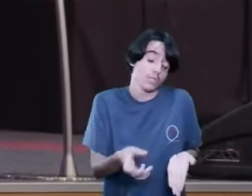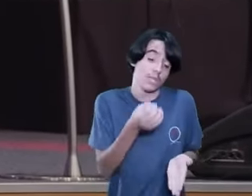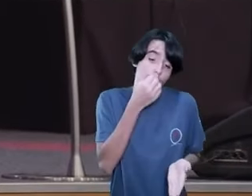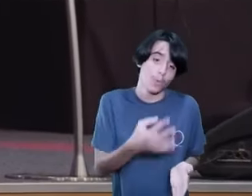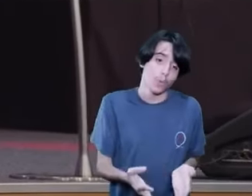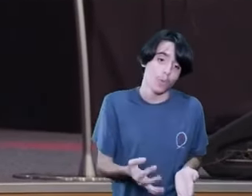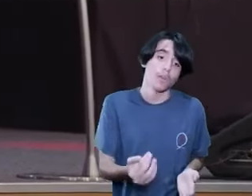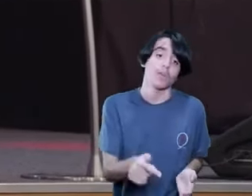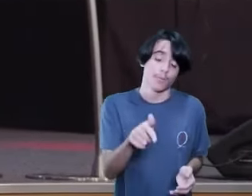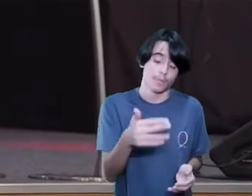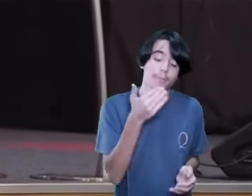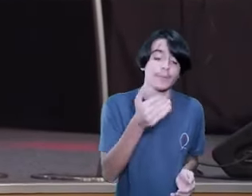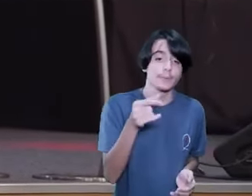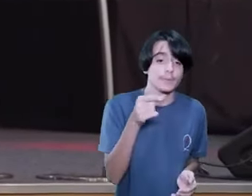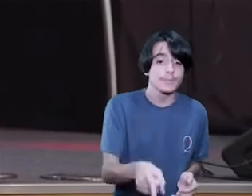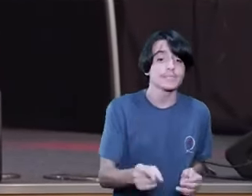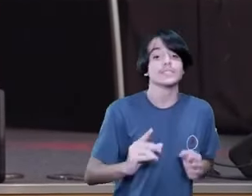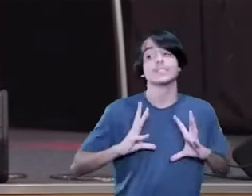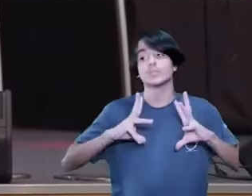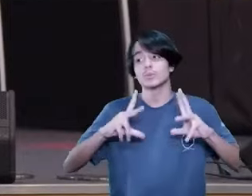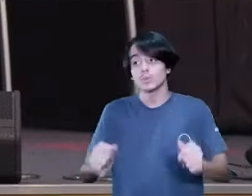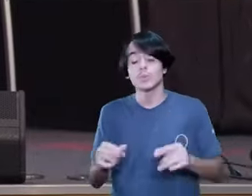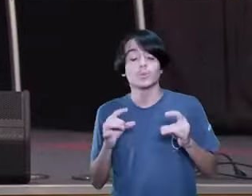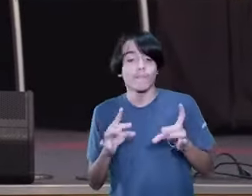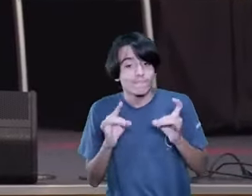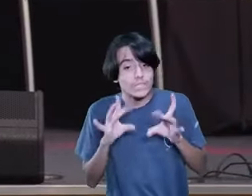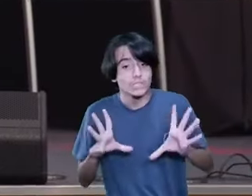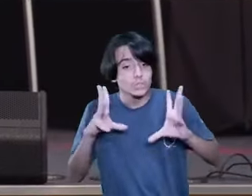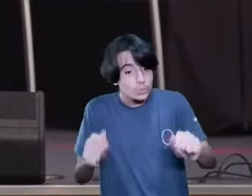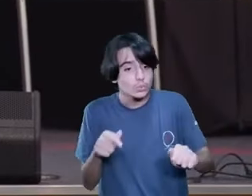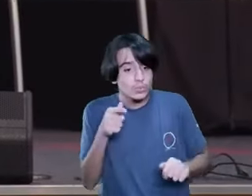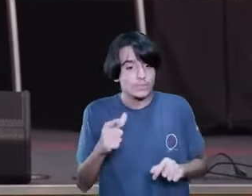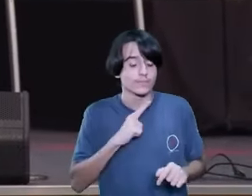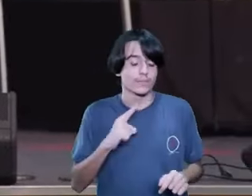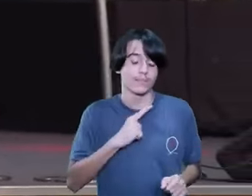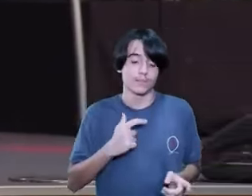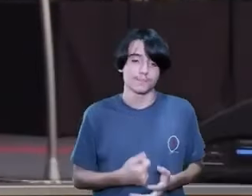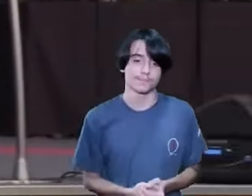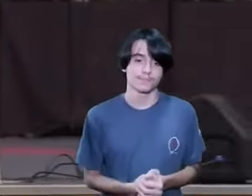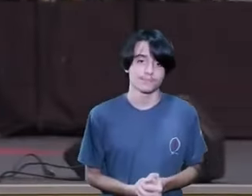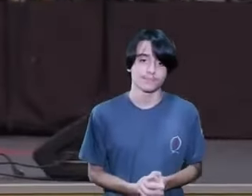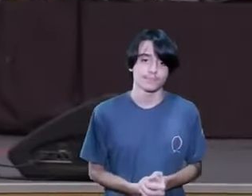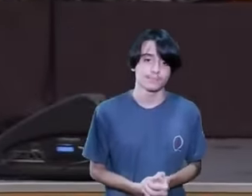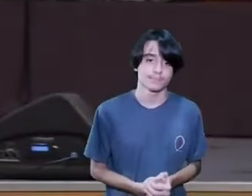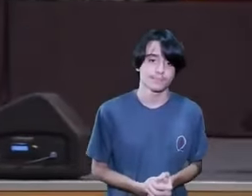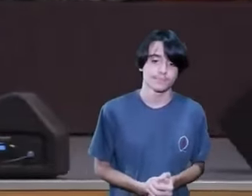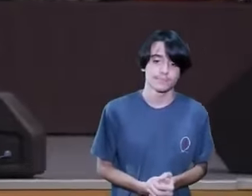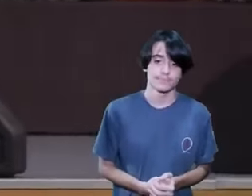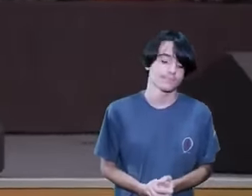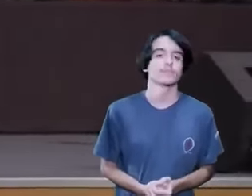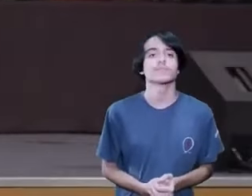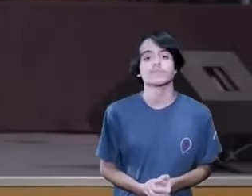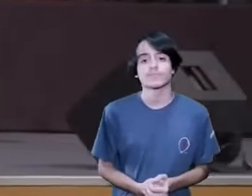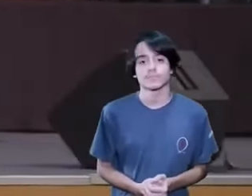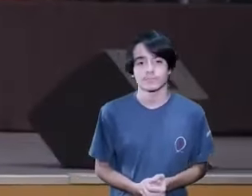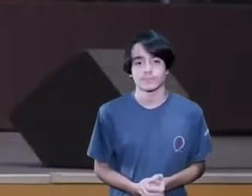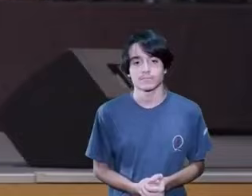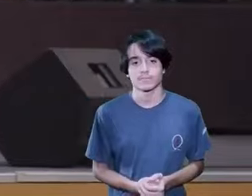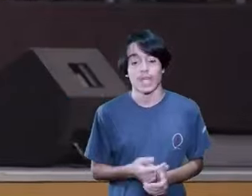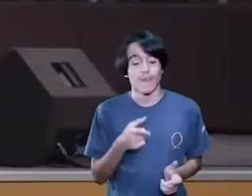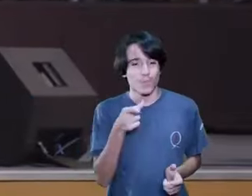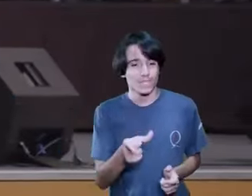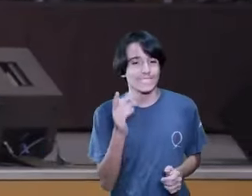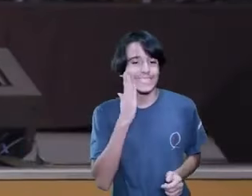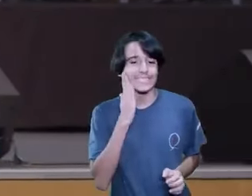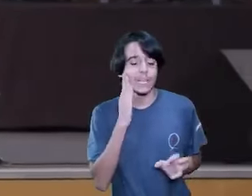tudo, vai e vende tudo, que de tudo tu entende, de tudo